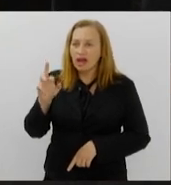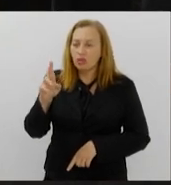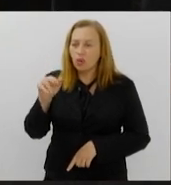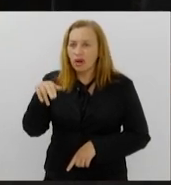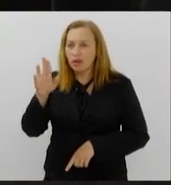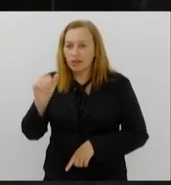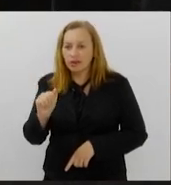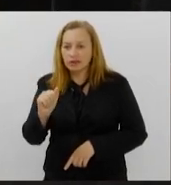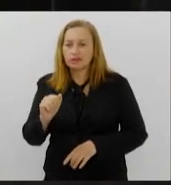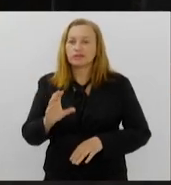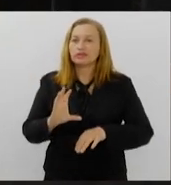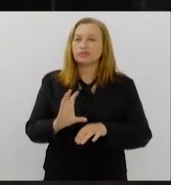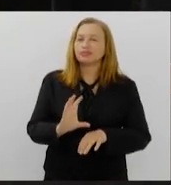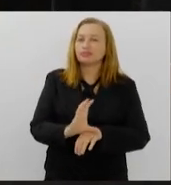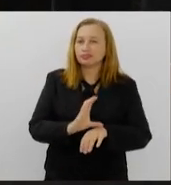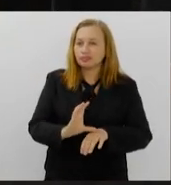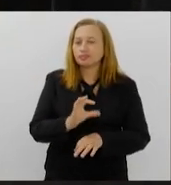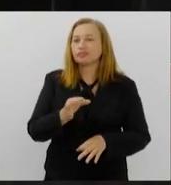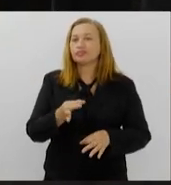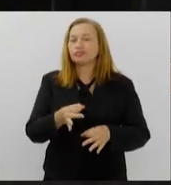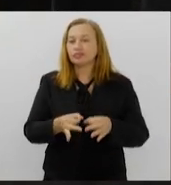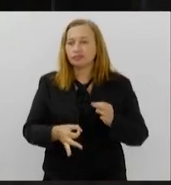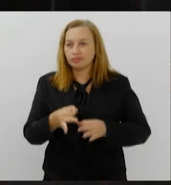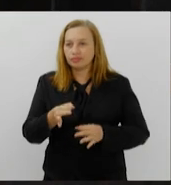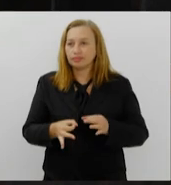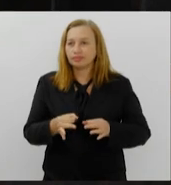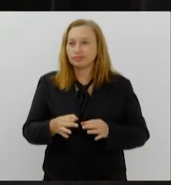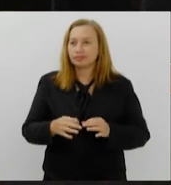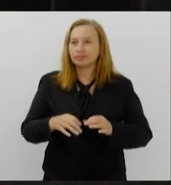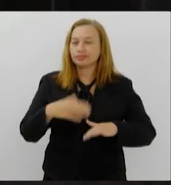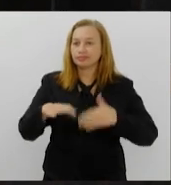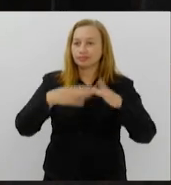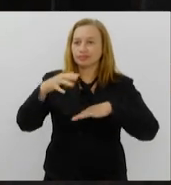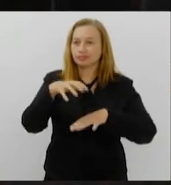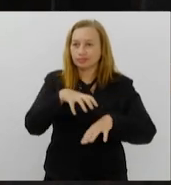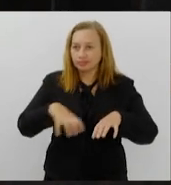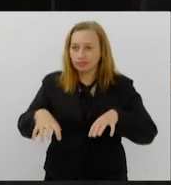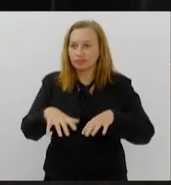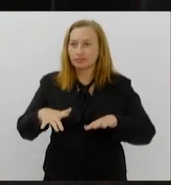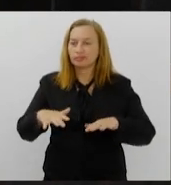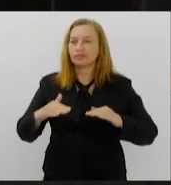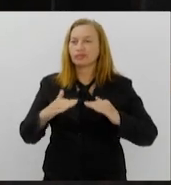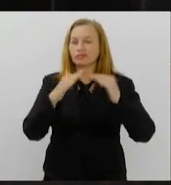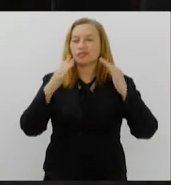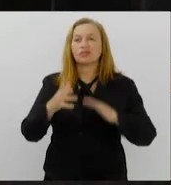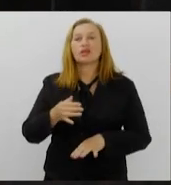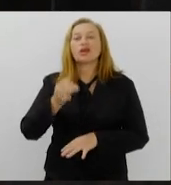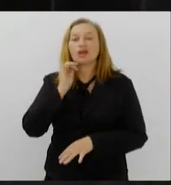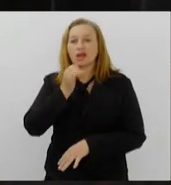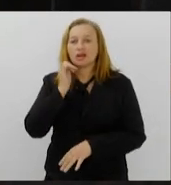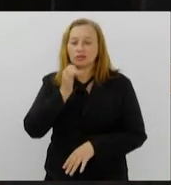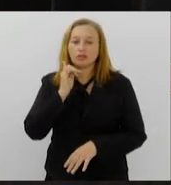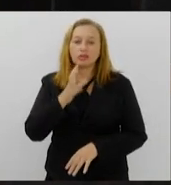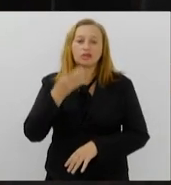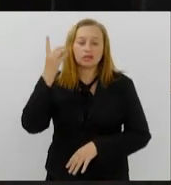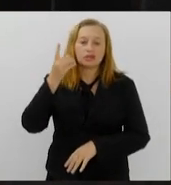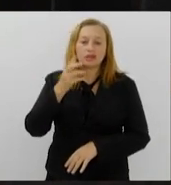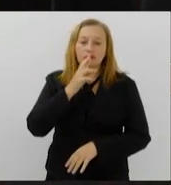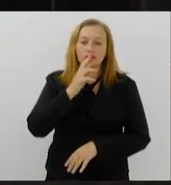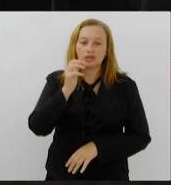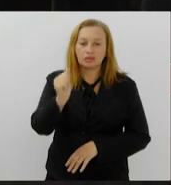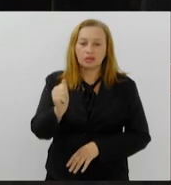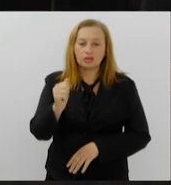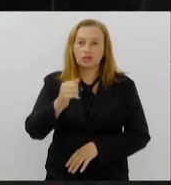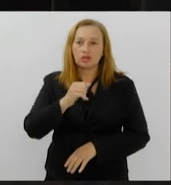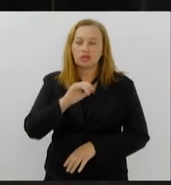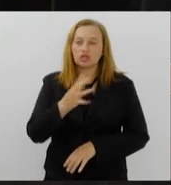cultura favorável, assuntos municipais e desenvolvimento regional favorável. Relator, deputado Rodrigo Amorim,